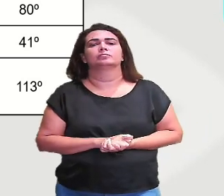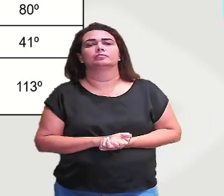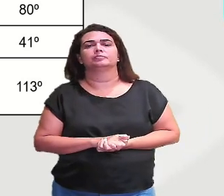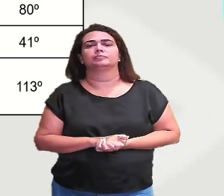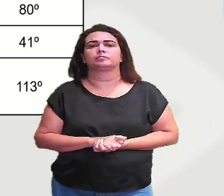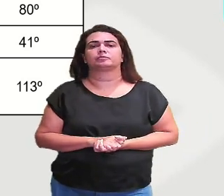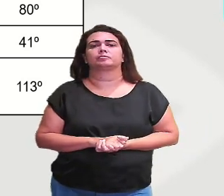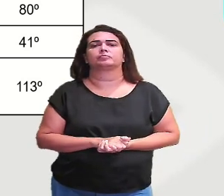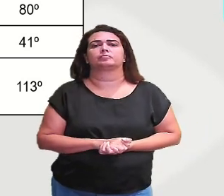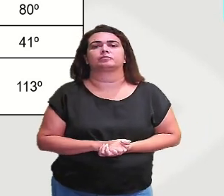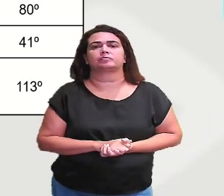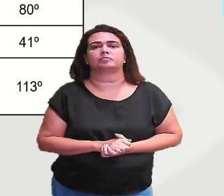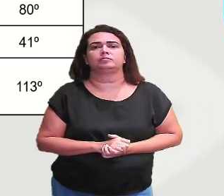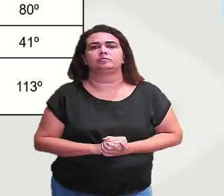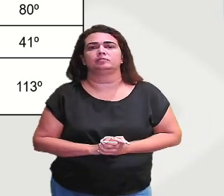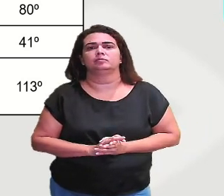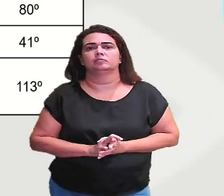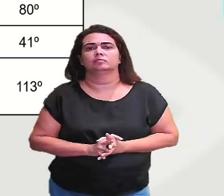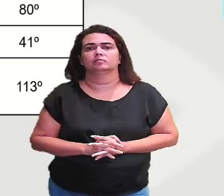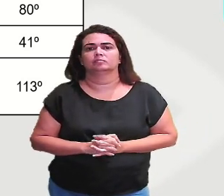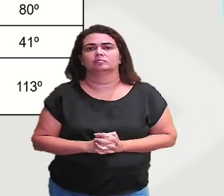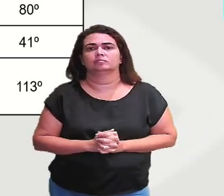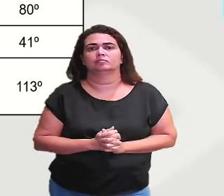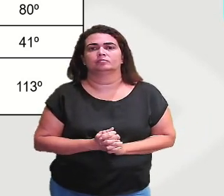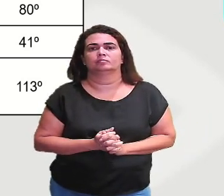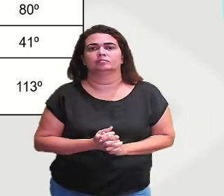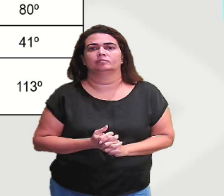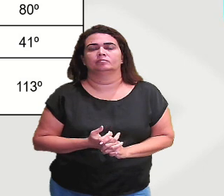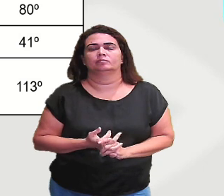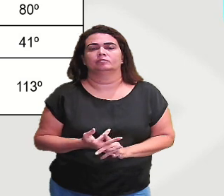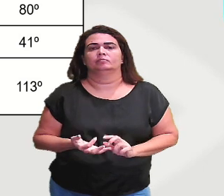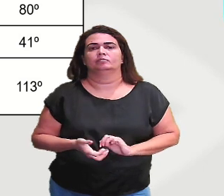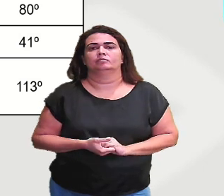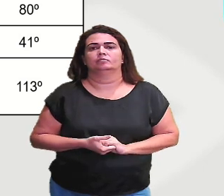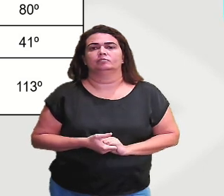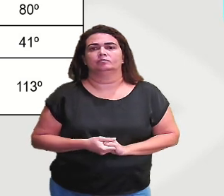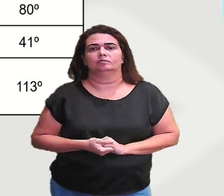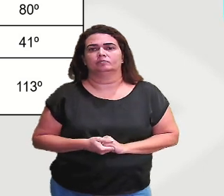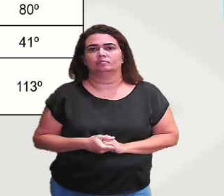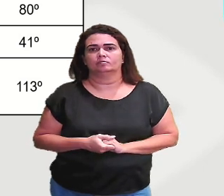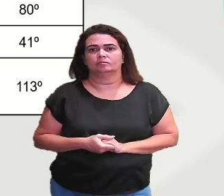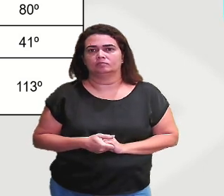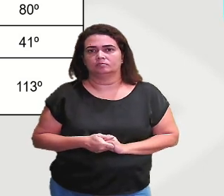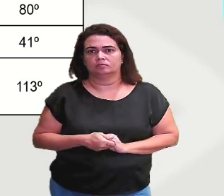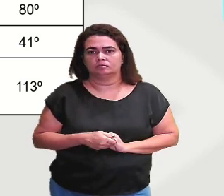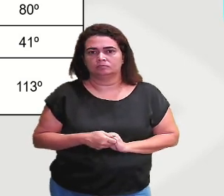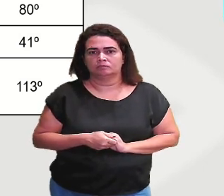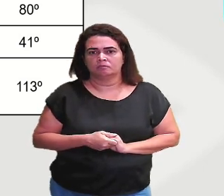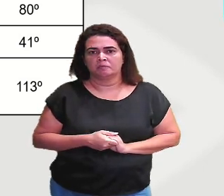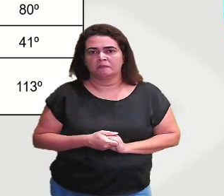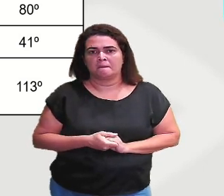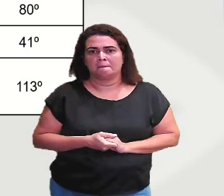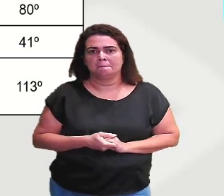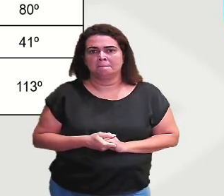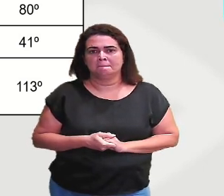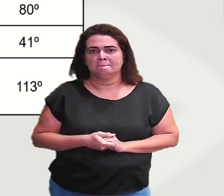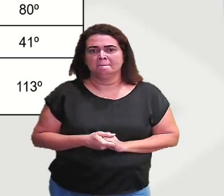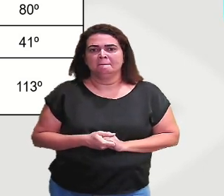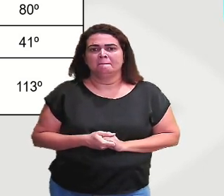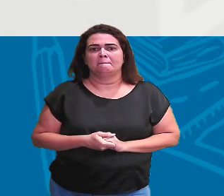importador, é um mercado muito grande e é muito grande também em exportações, né, porque ele fabrica bastante produtos.